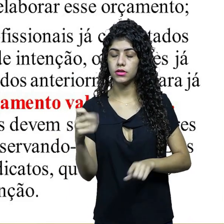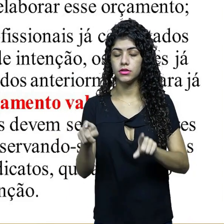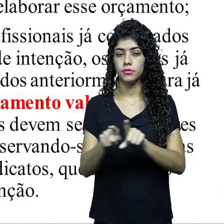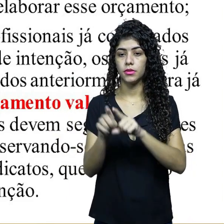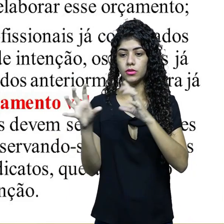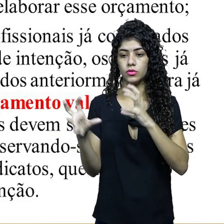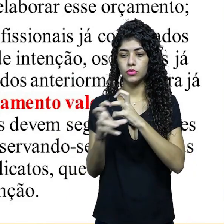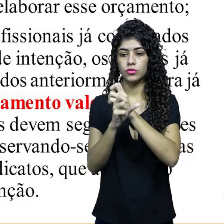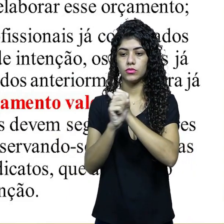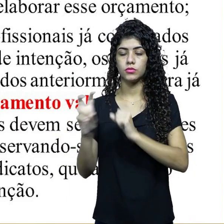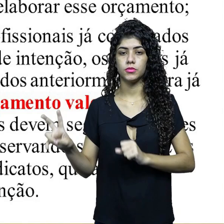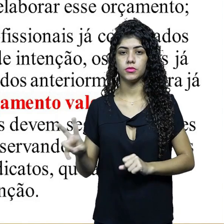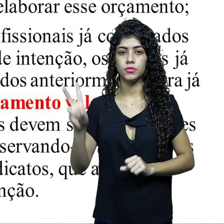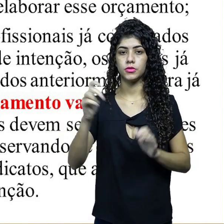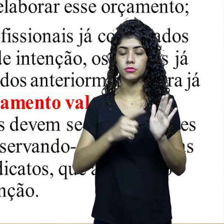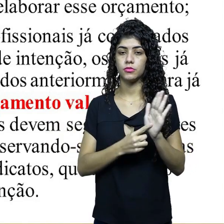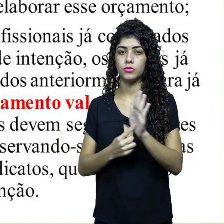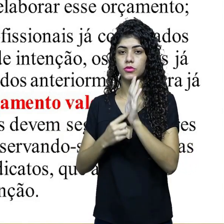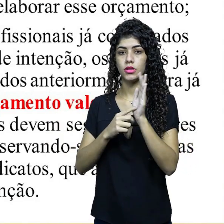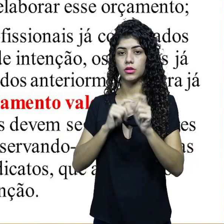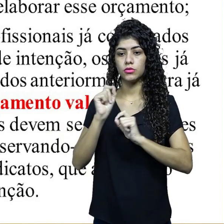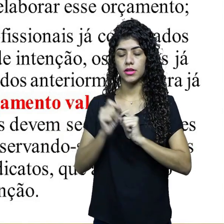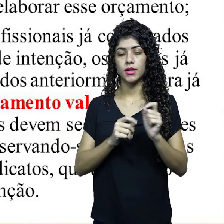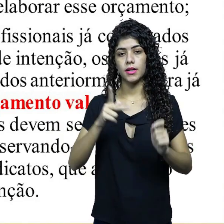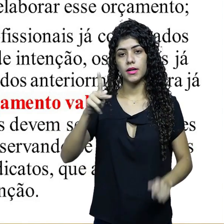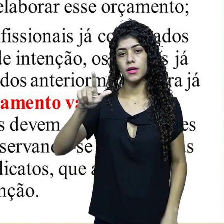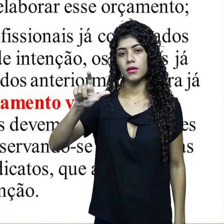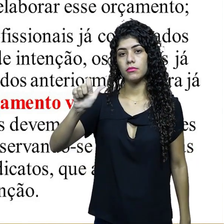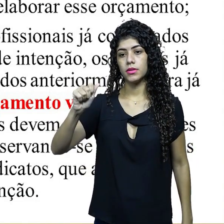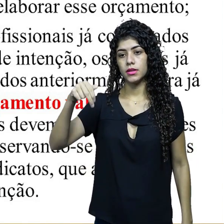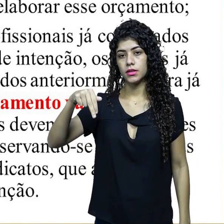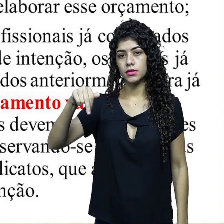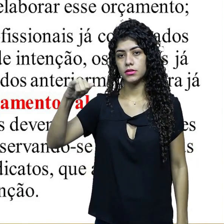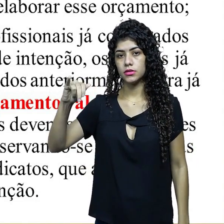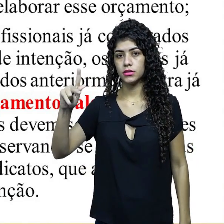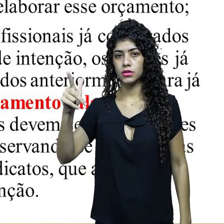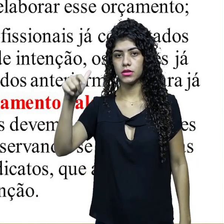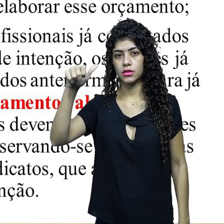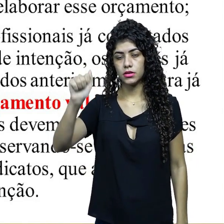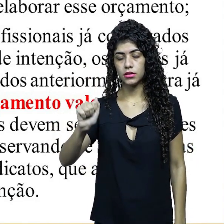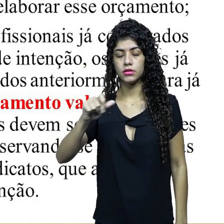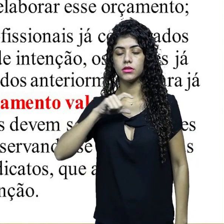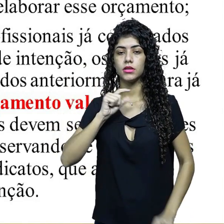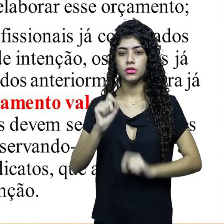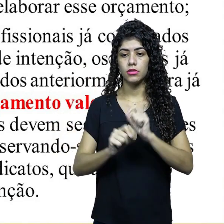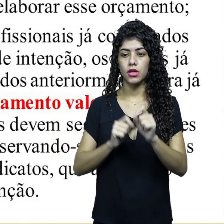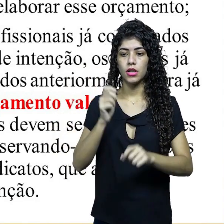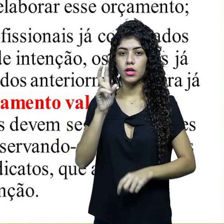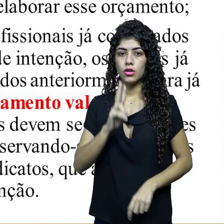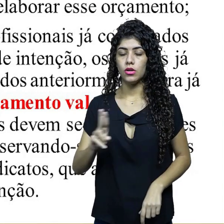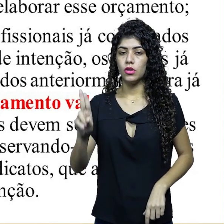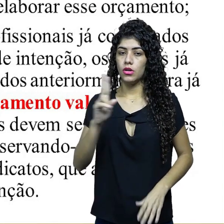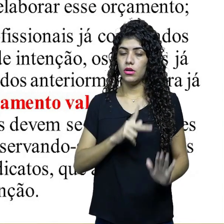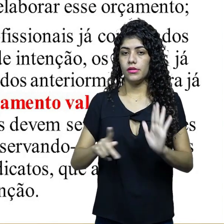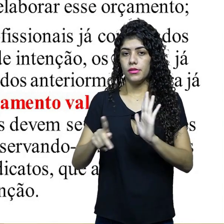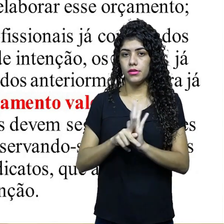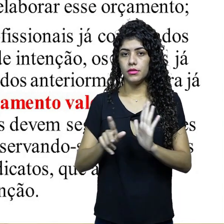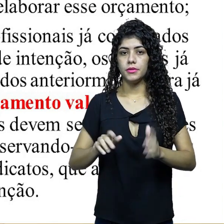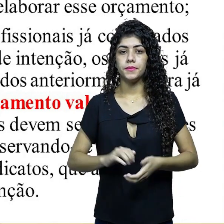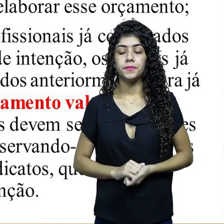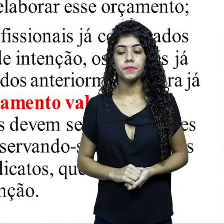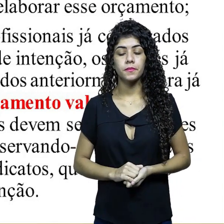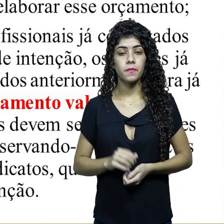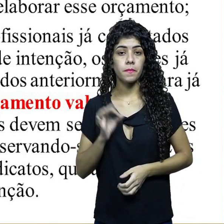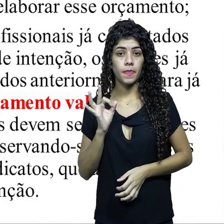valor total. Deve ser apresentado em forma de planilha. Editais, em geral, determinam o uso de uma planilha específica.